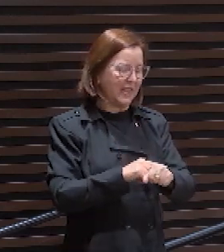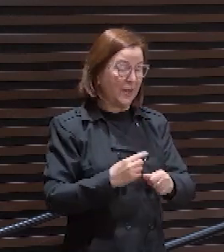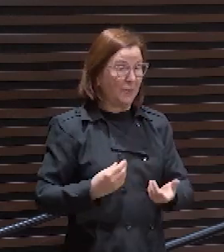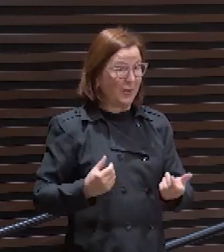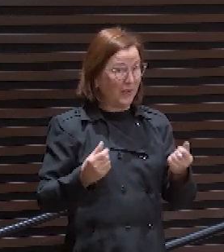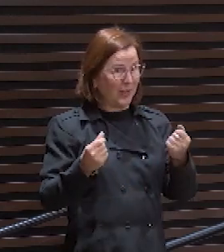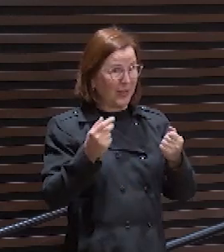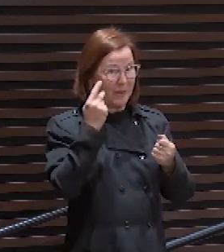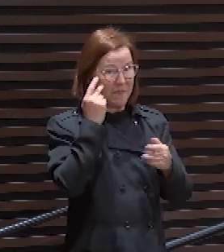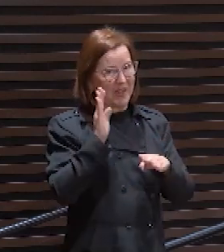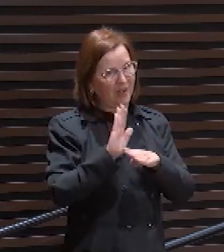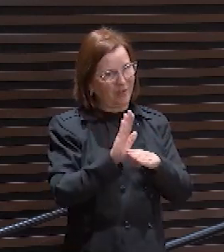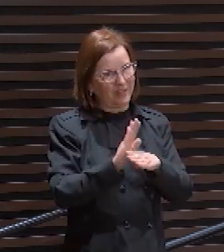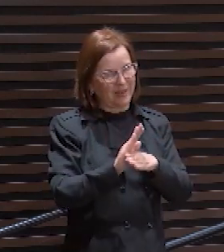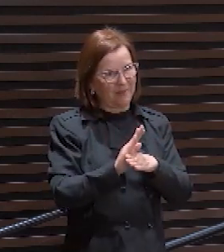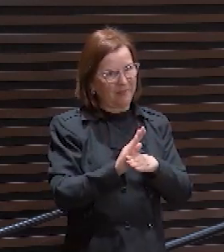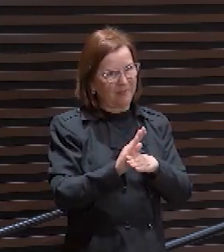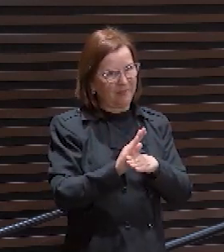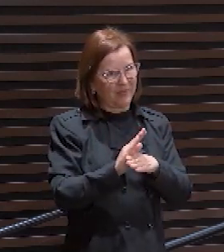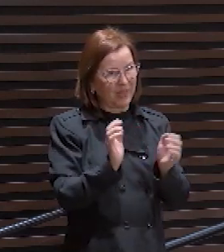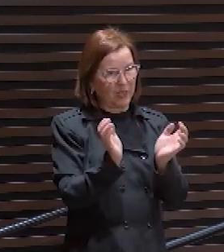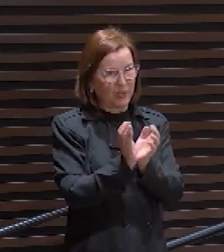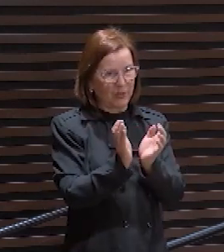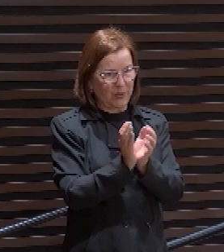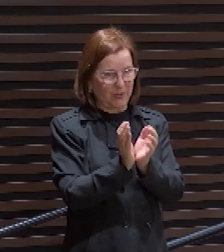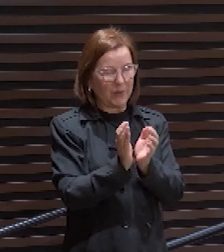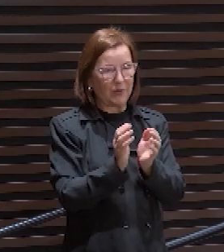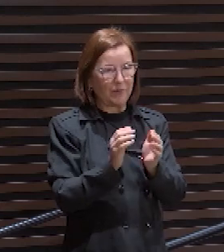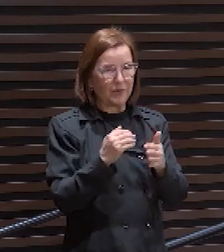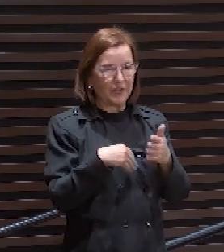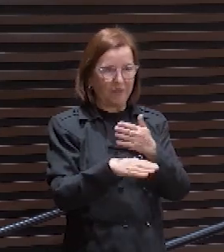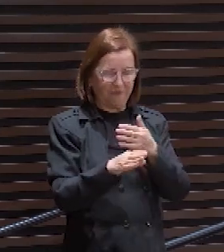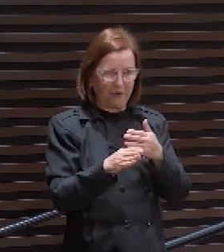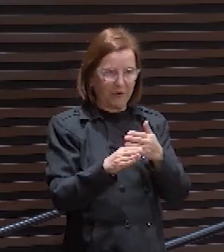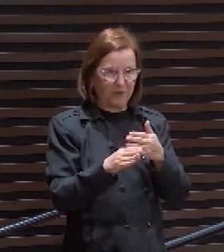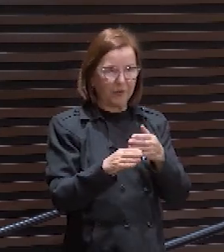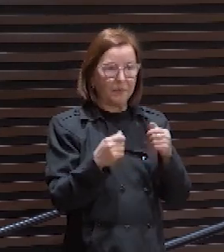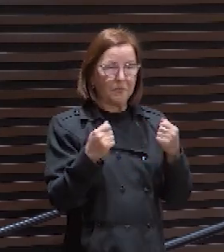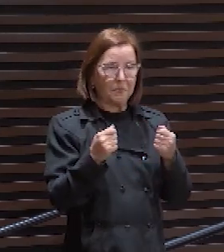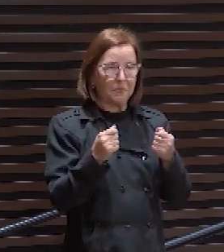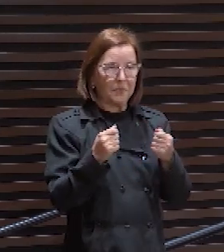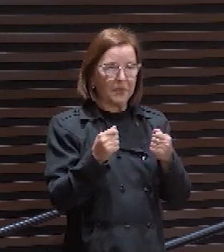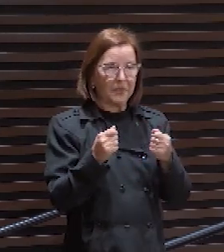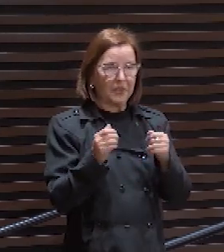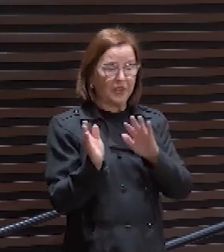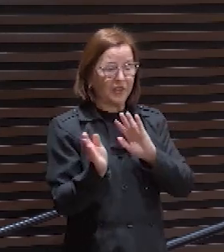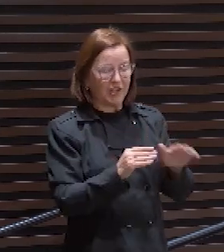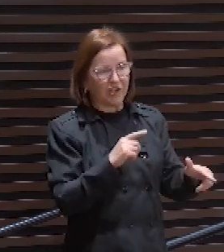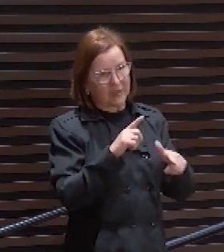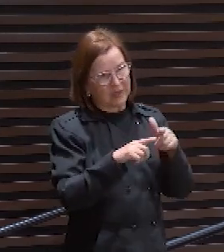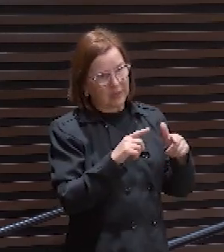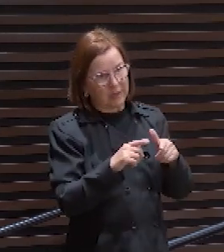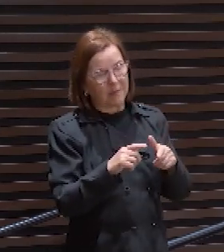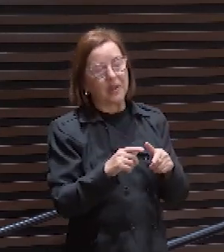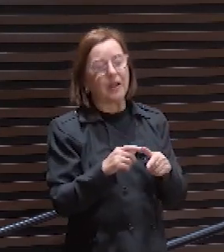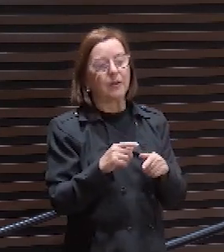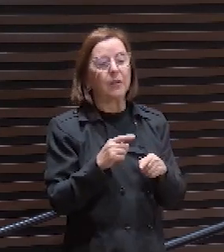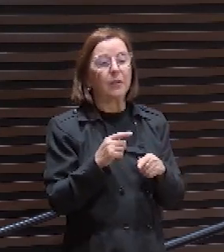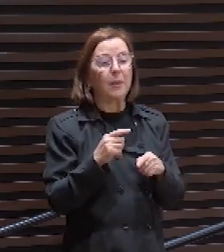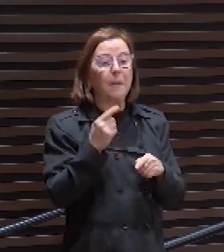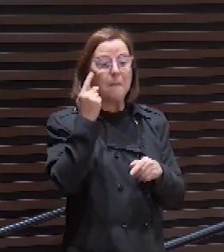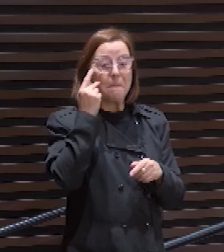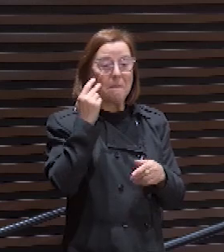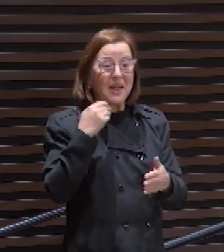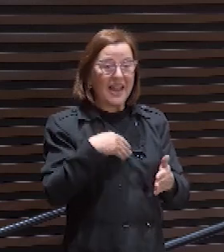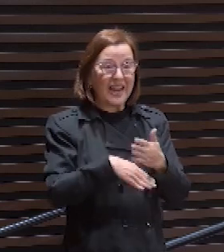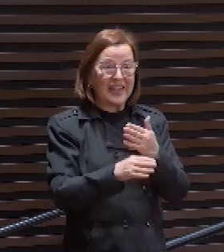que tiveram que largar por um período o seu serviço, por exemplo, para poder irem lá servir. Por quê, irmãos? Porque depois